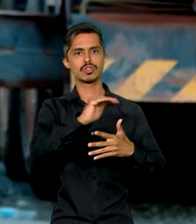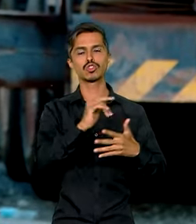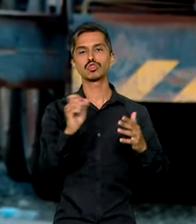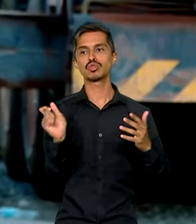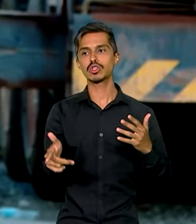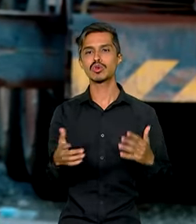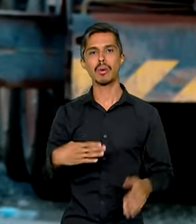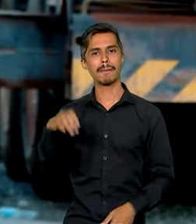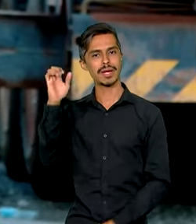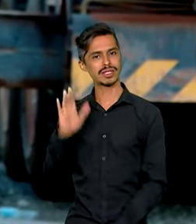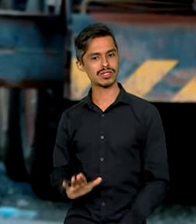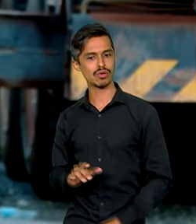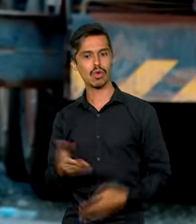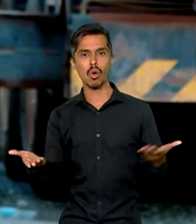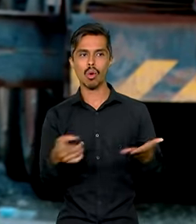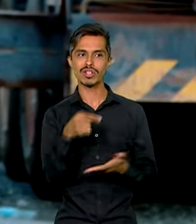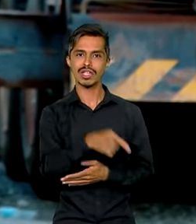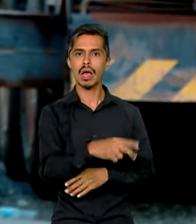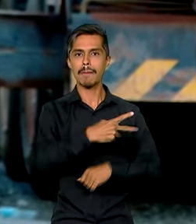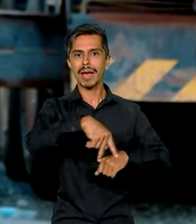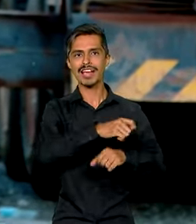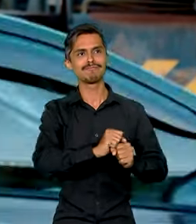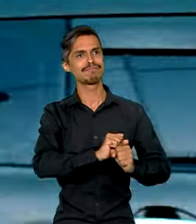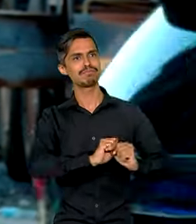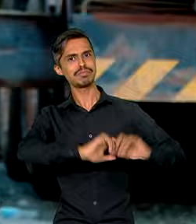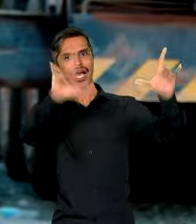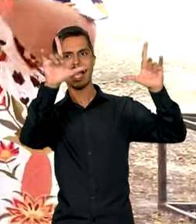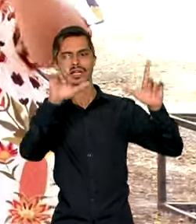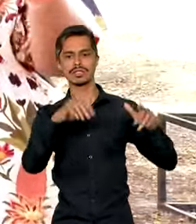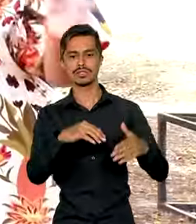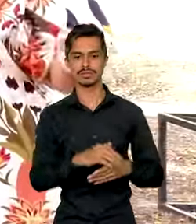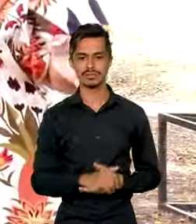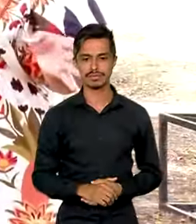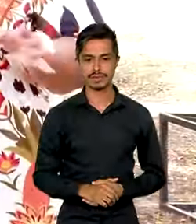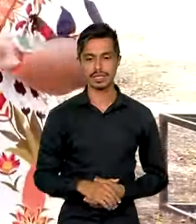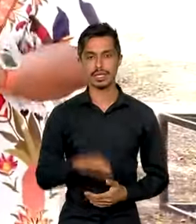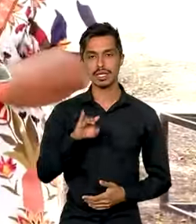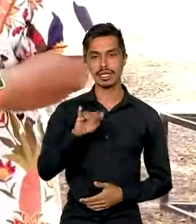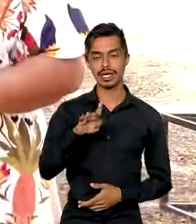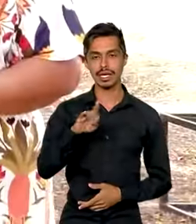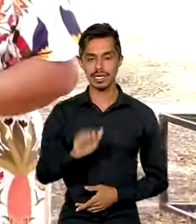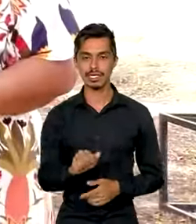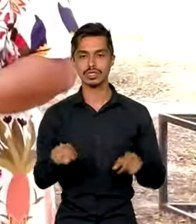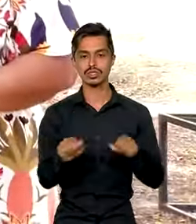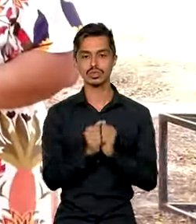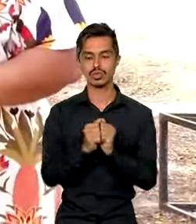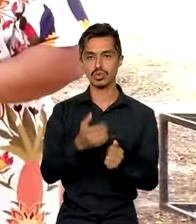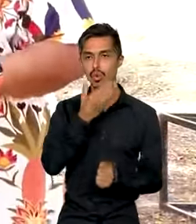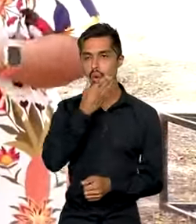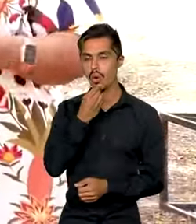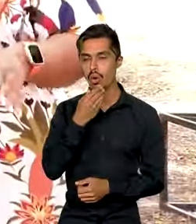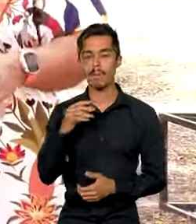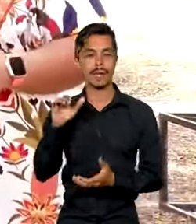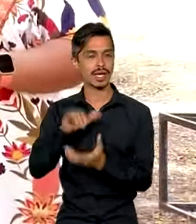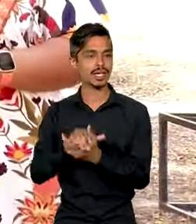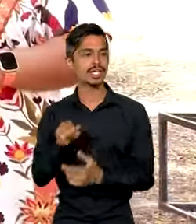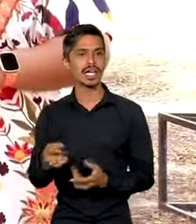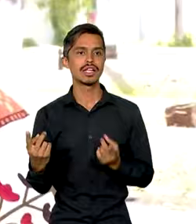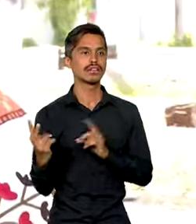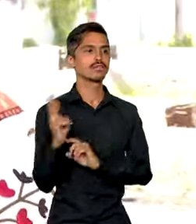Brasil. E hoje a Guiana é o país que mais cresce no mundo. Bianca e o marido vieram para cá atraídos pelas